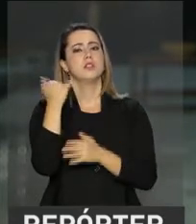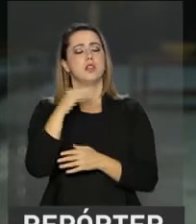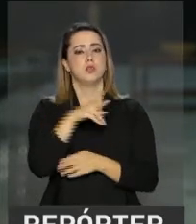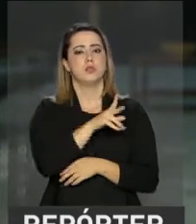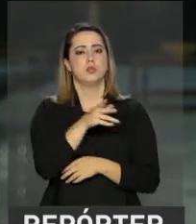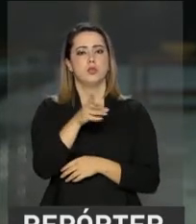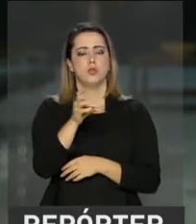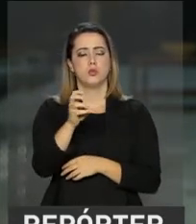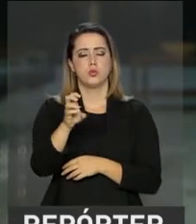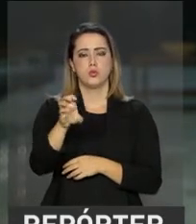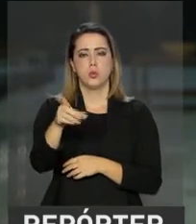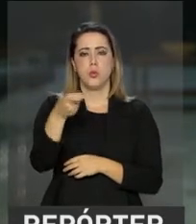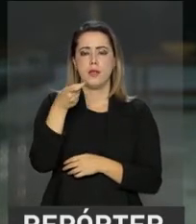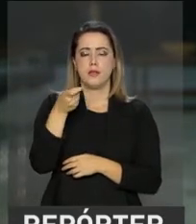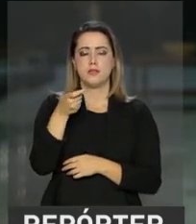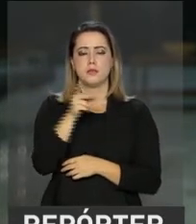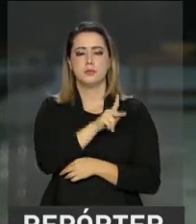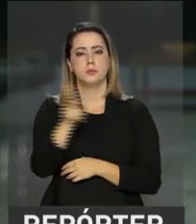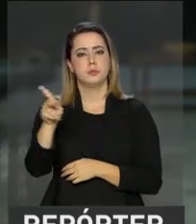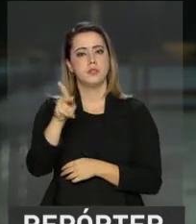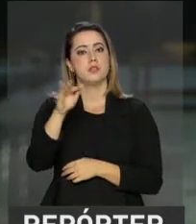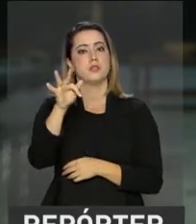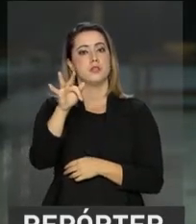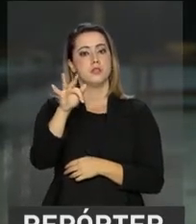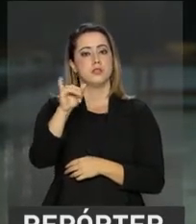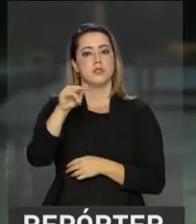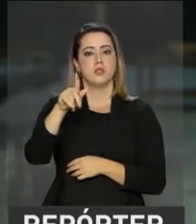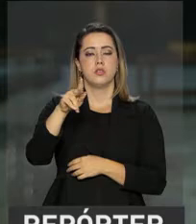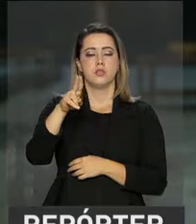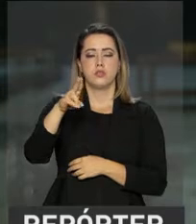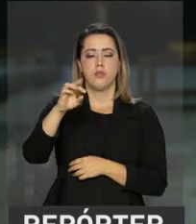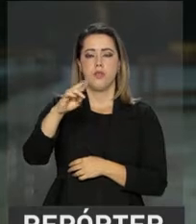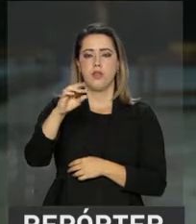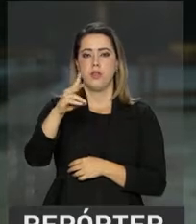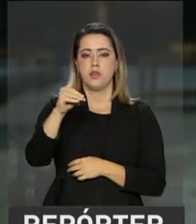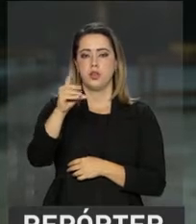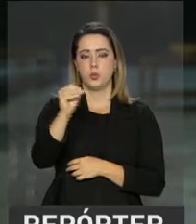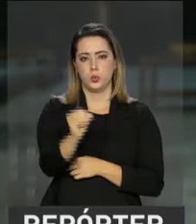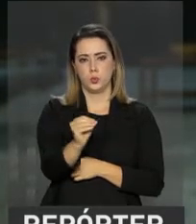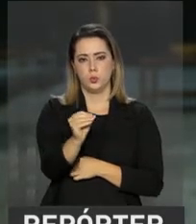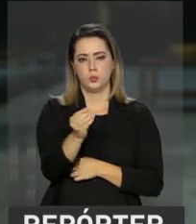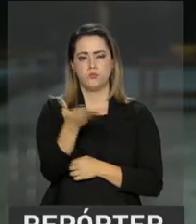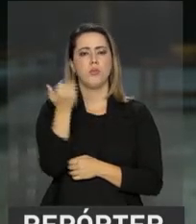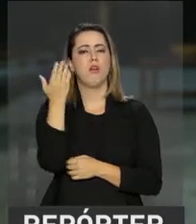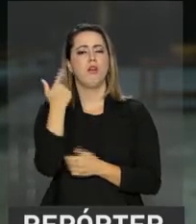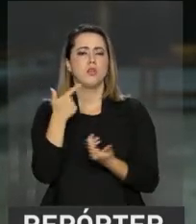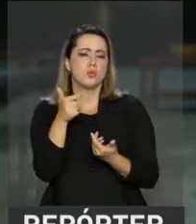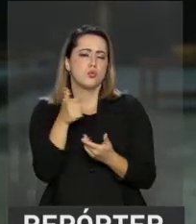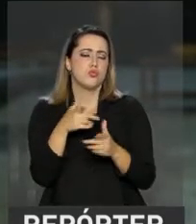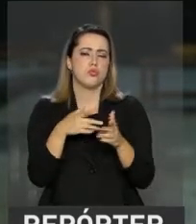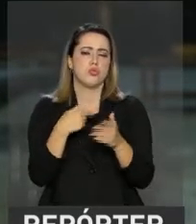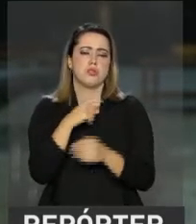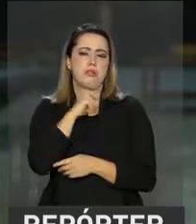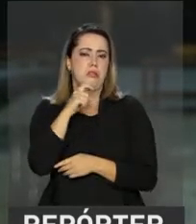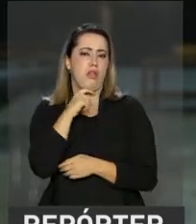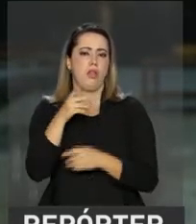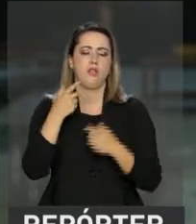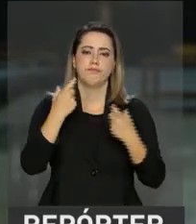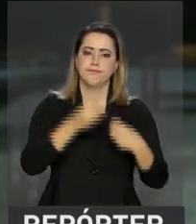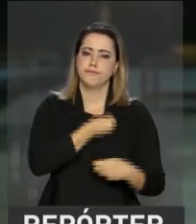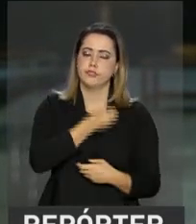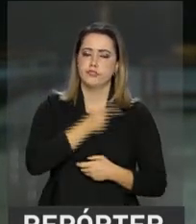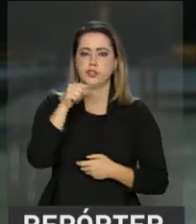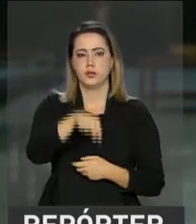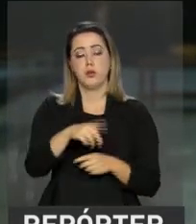Batista Figueiredo, com o objetivo de povoar esta região que na época era despovoada. Com o passar do